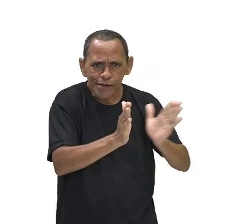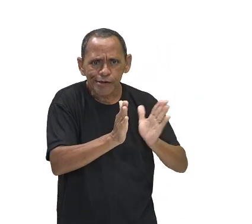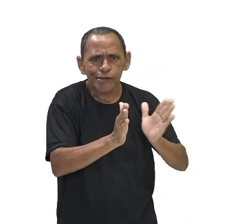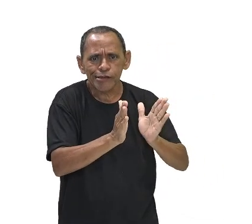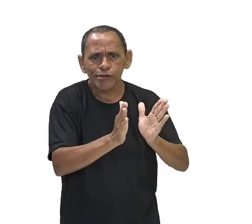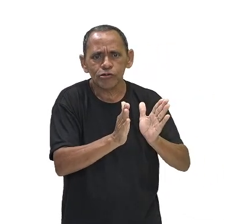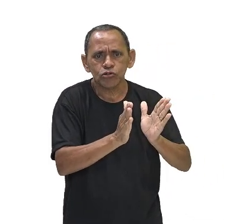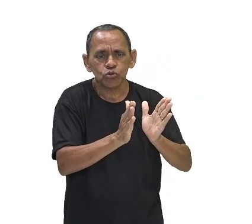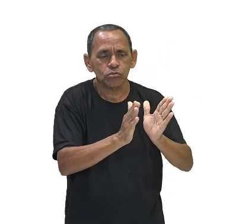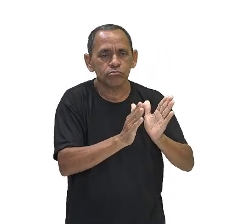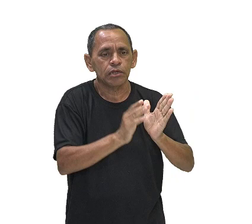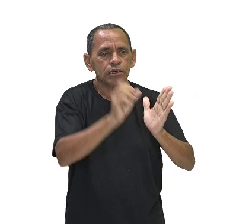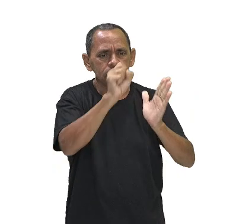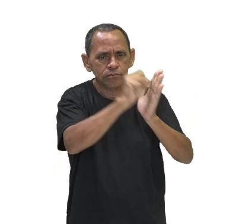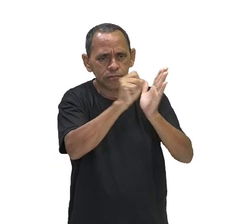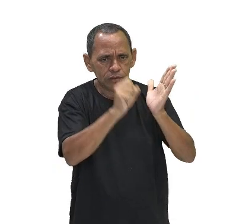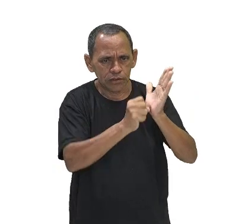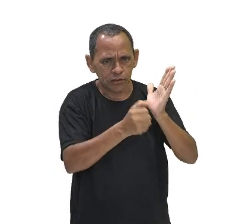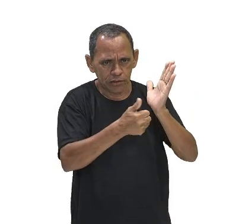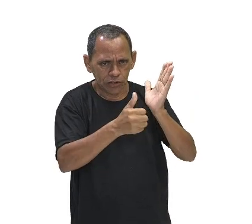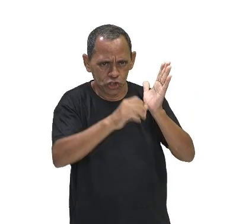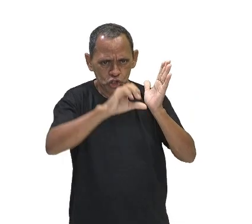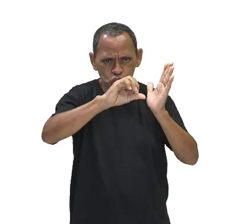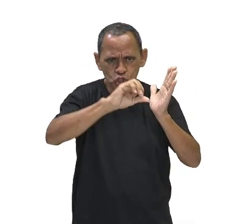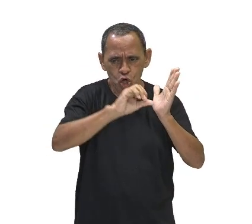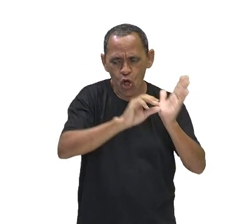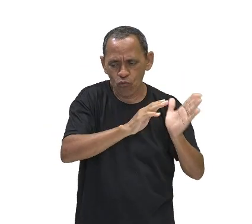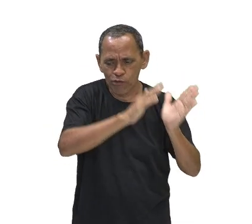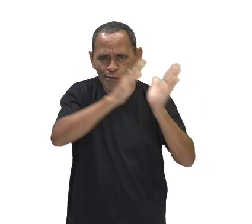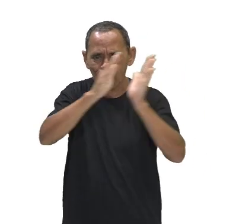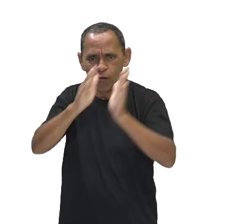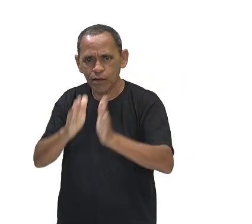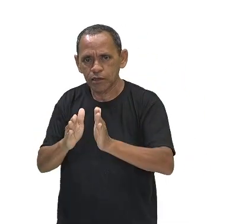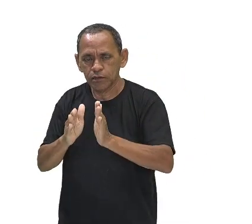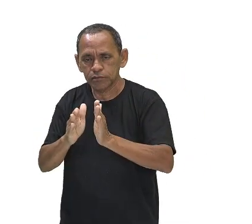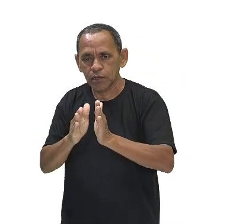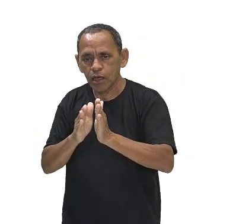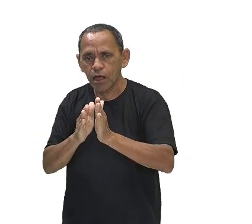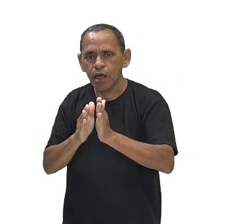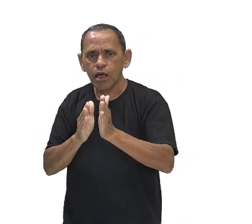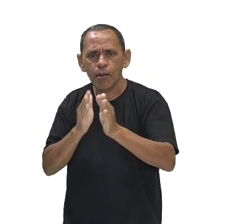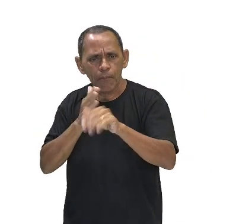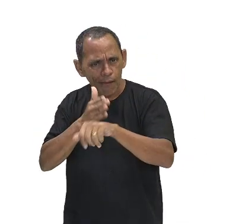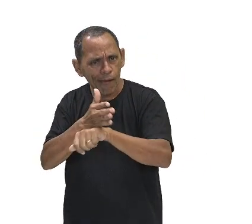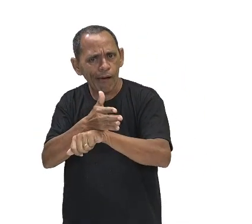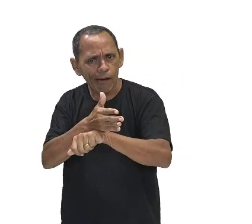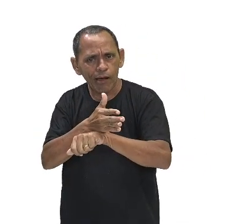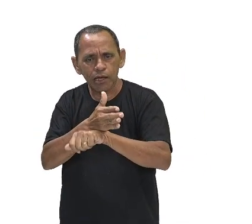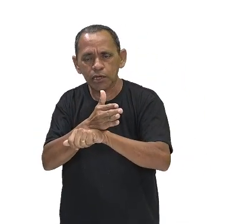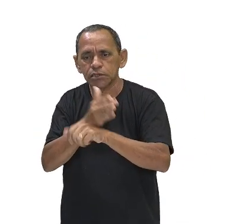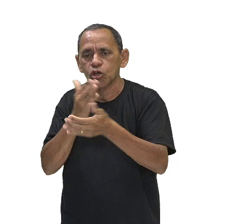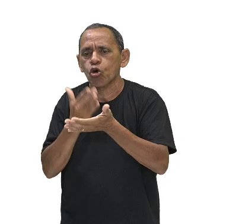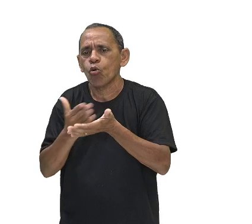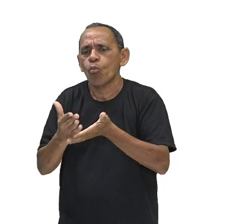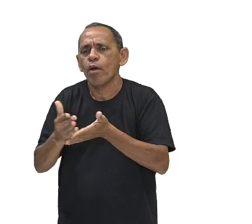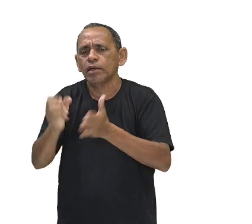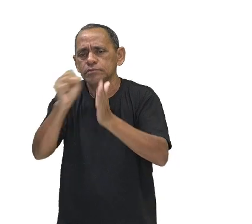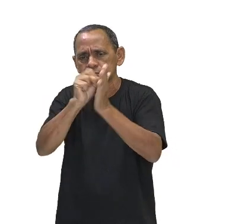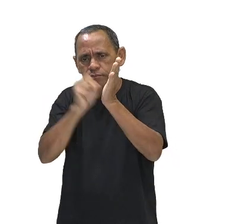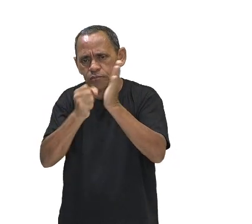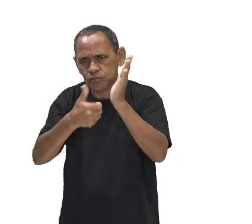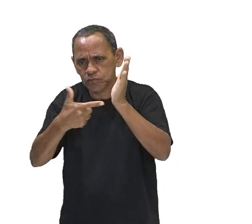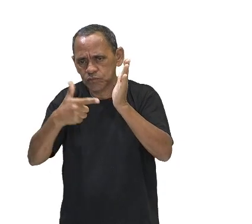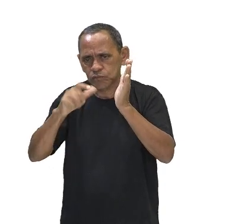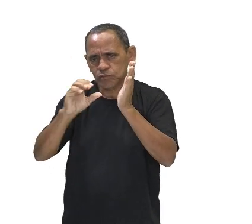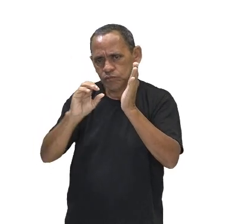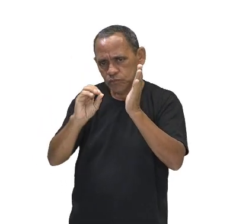segunda metade do século XIX, ele inicia o século XX e vai vir